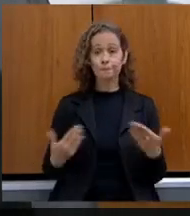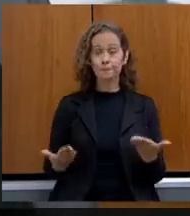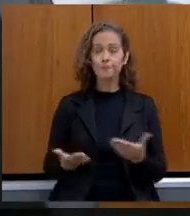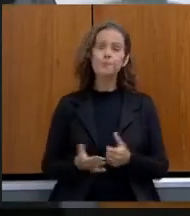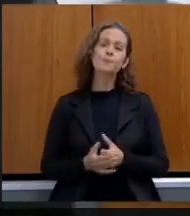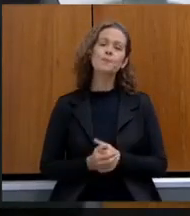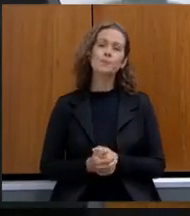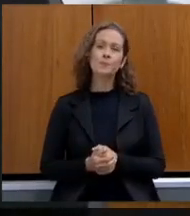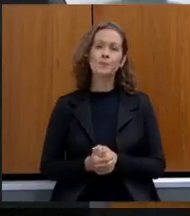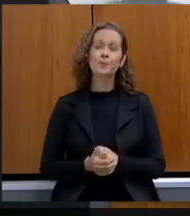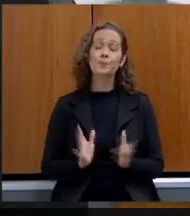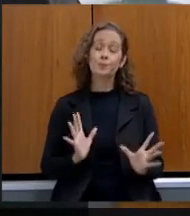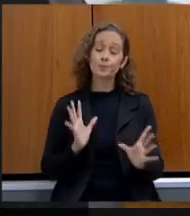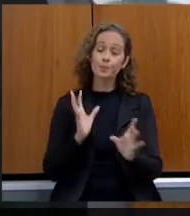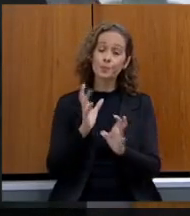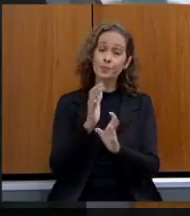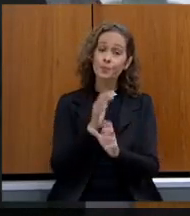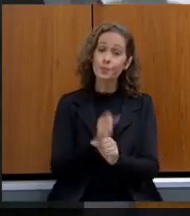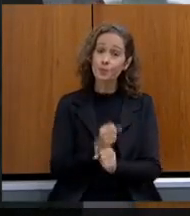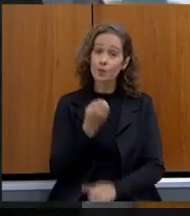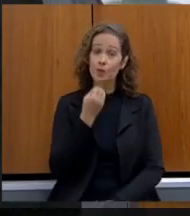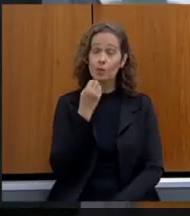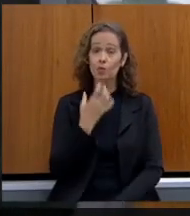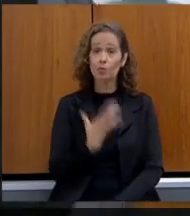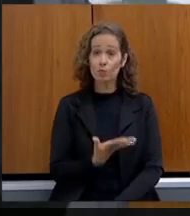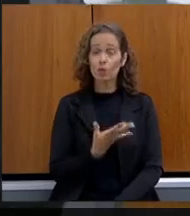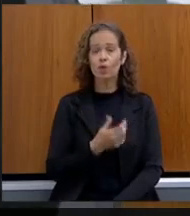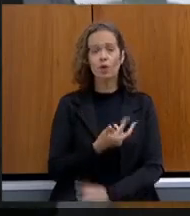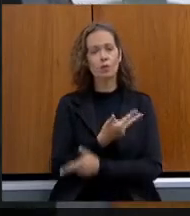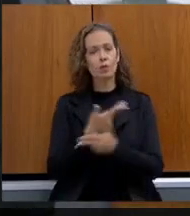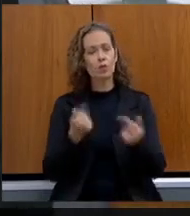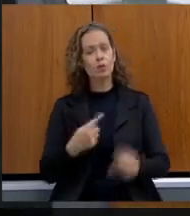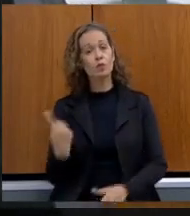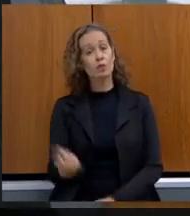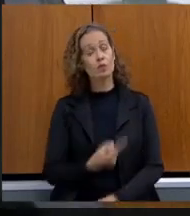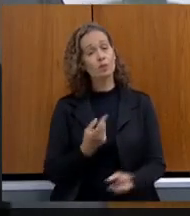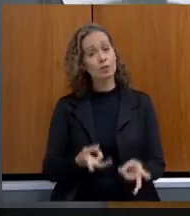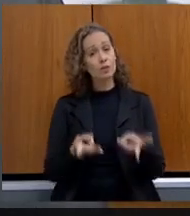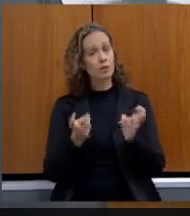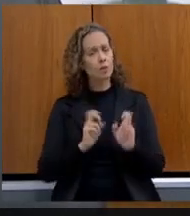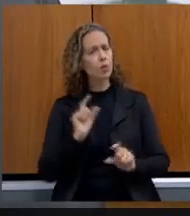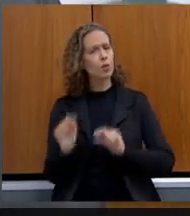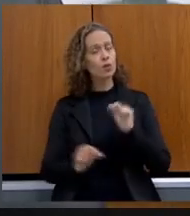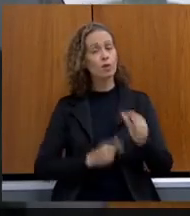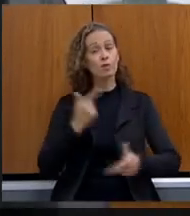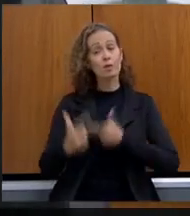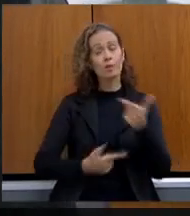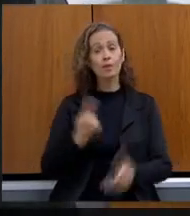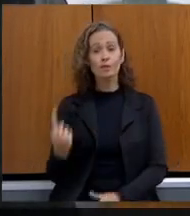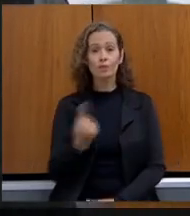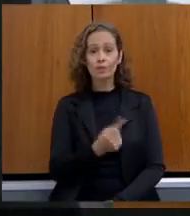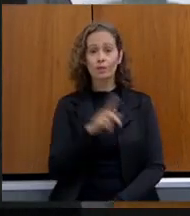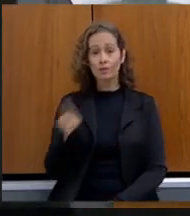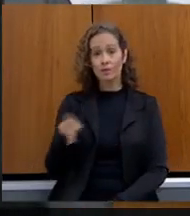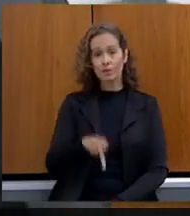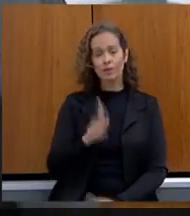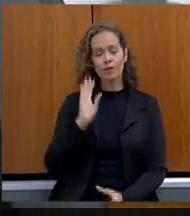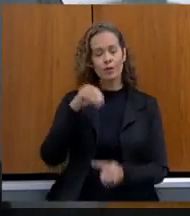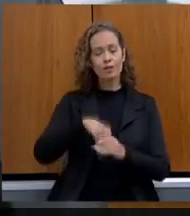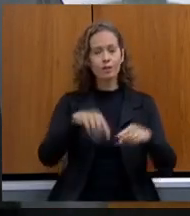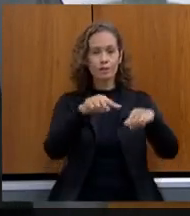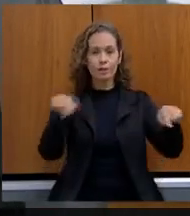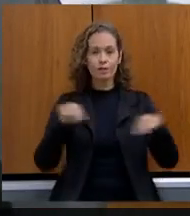devolve com esse lindo número né é algo que a gente consegue ver que foi o trabalho de cada professor dentro de sala de aula